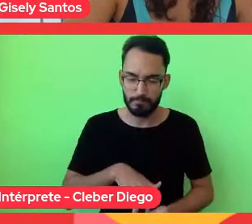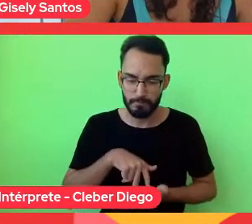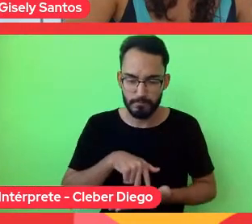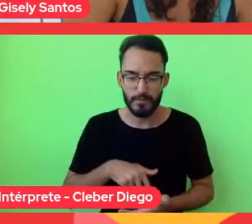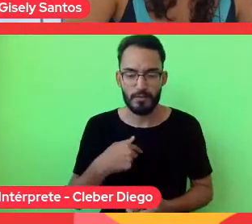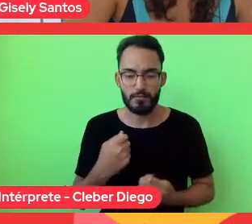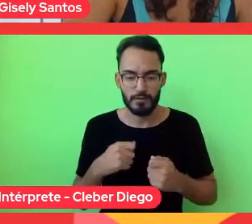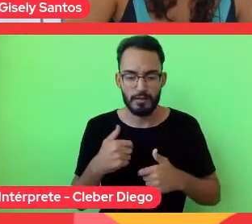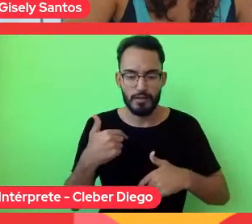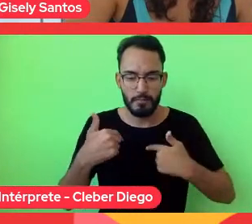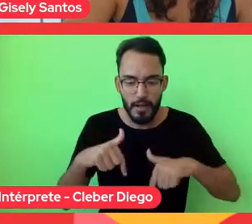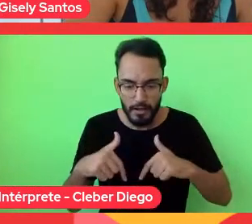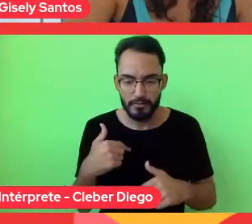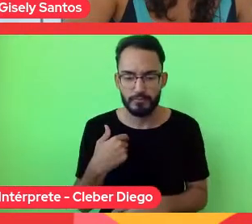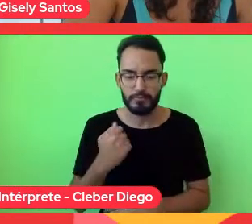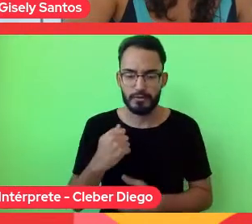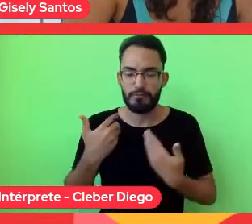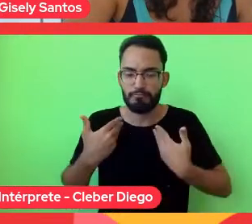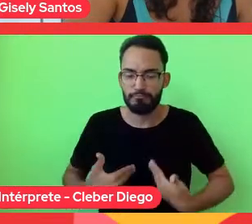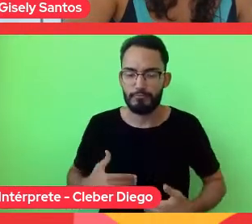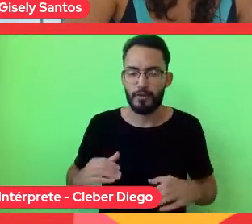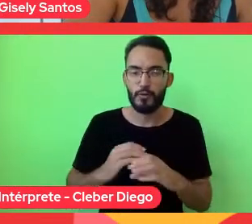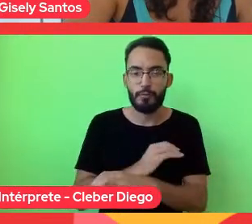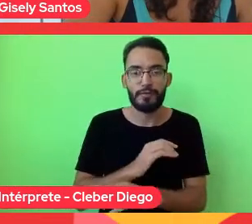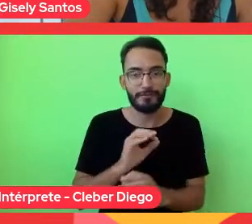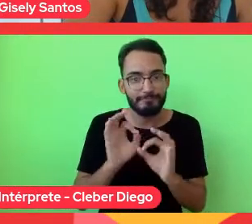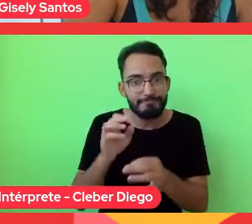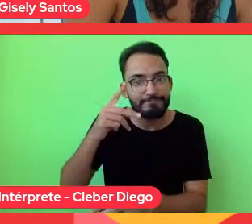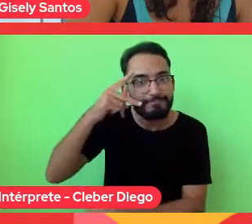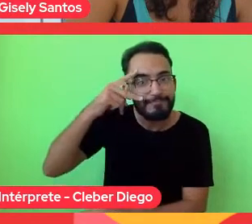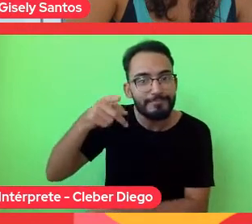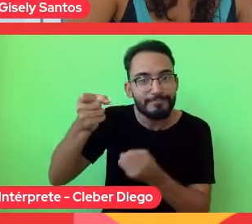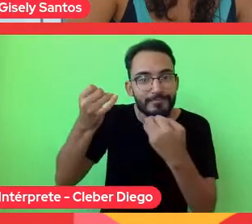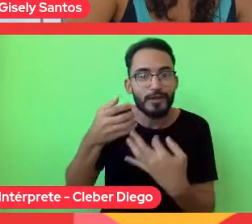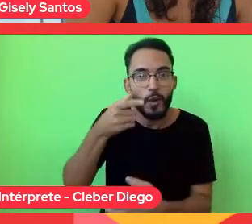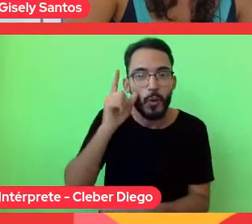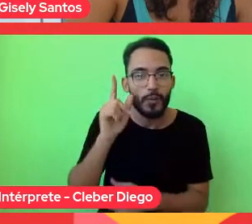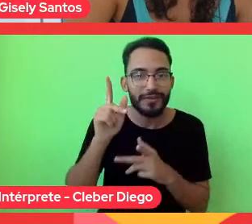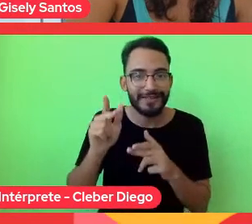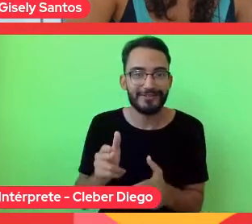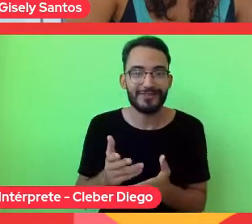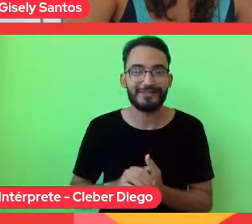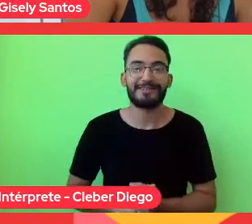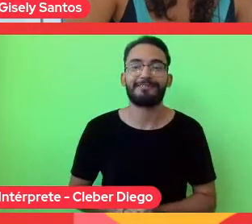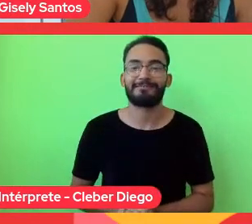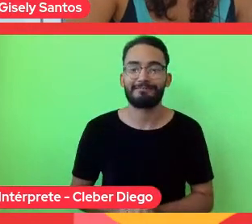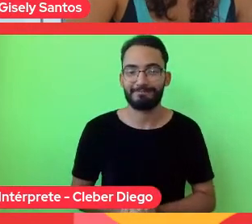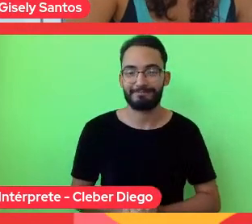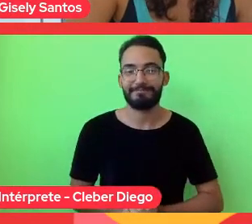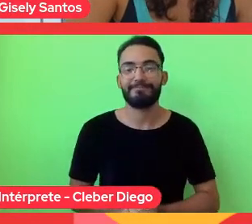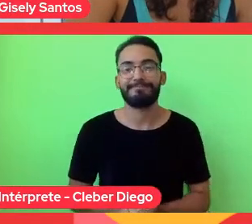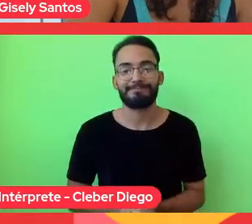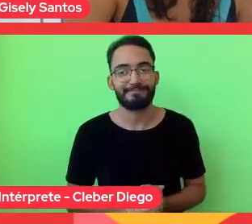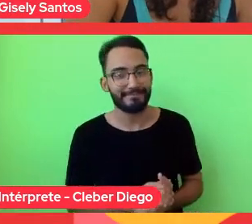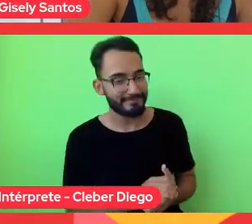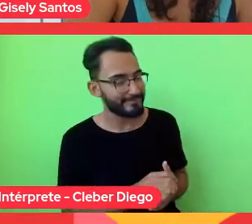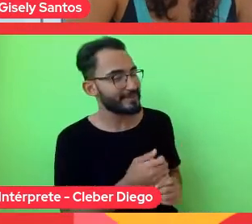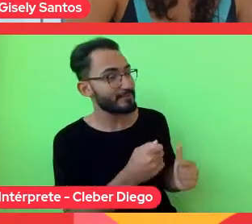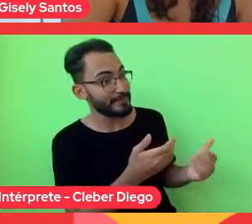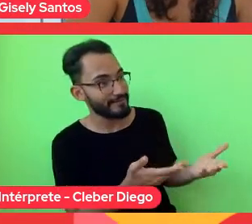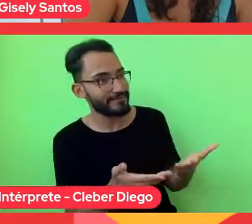estar lá, você tem que estar inteiro. Né, Pri? Como você falou para mim ontem, aliás. Vai descansar,